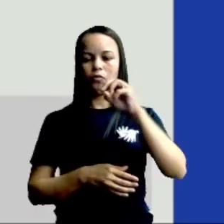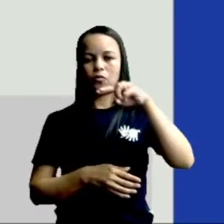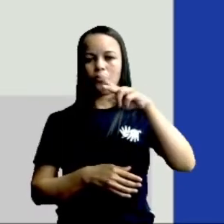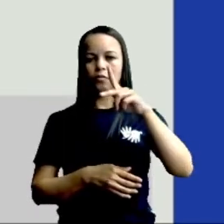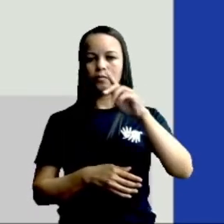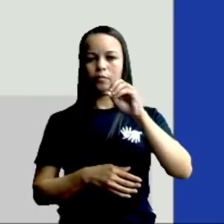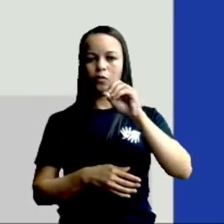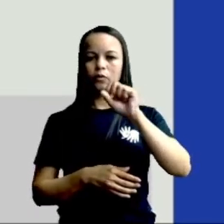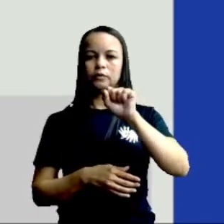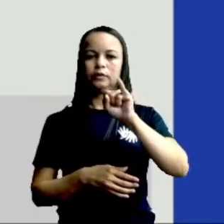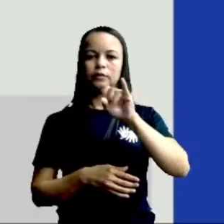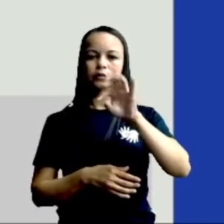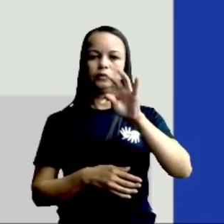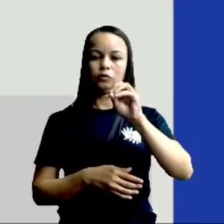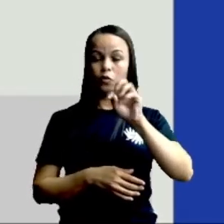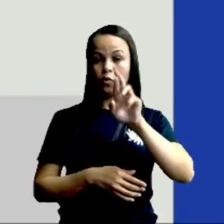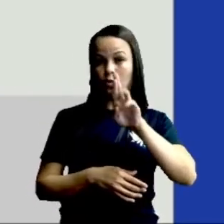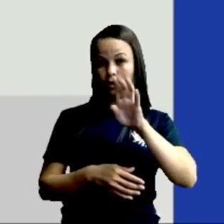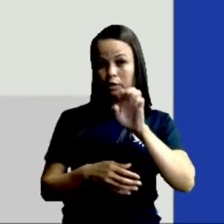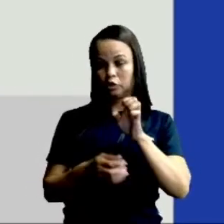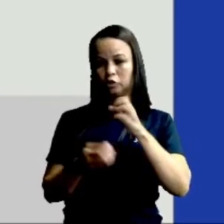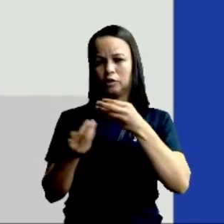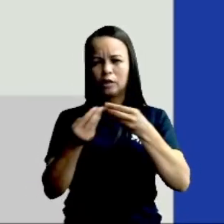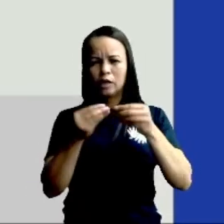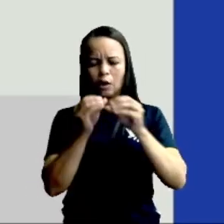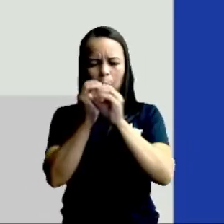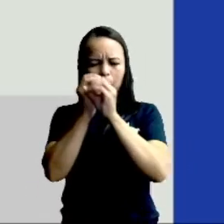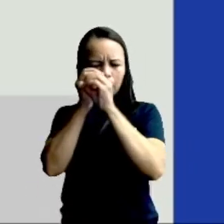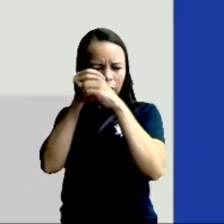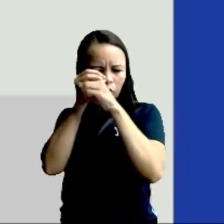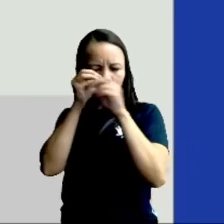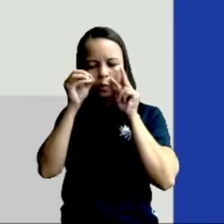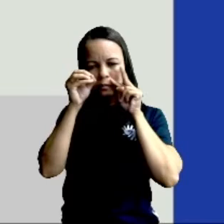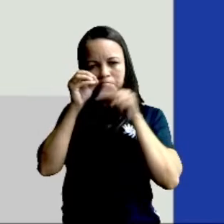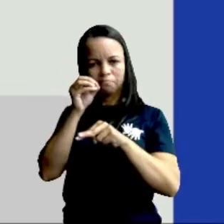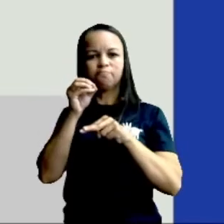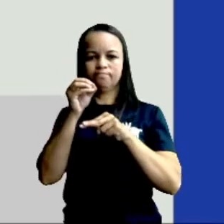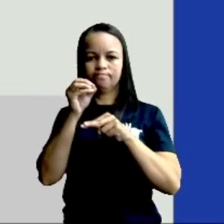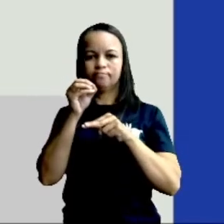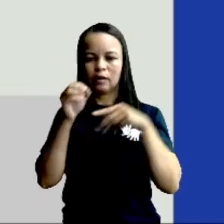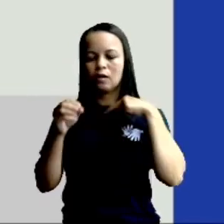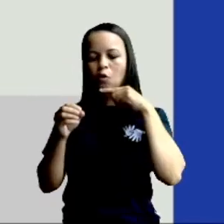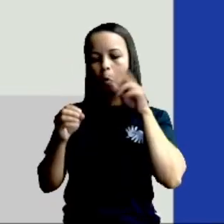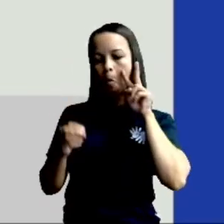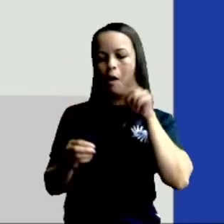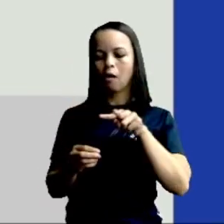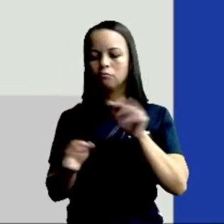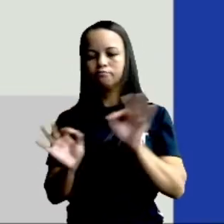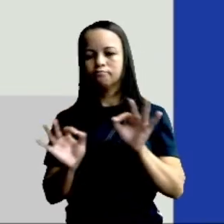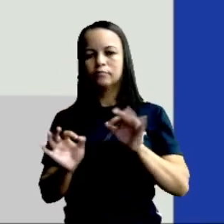micro-organismos que a gente não consegue ver a olho nu, só através de microscópicos, que eles